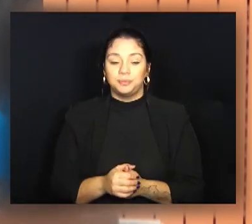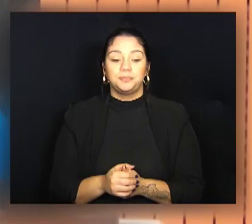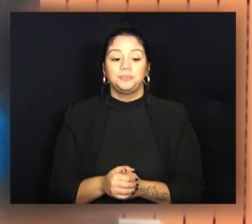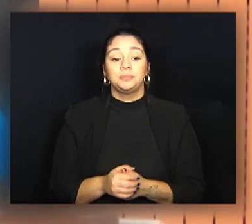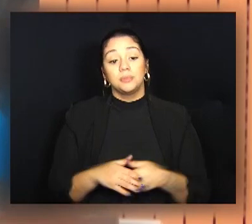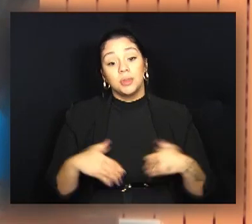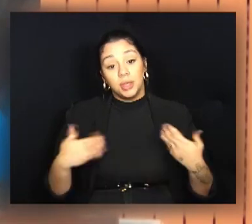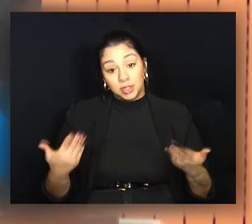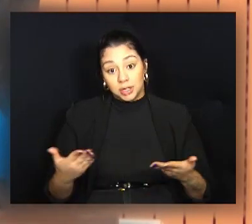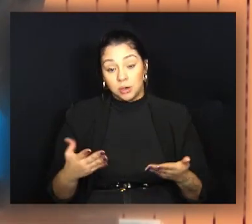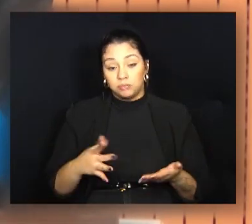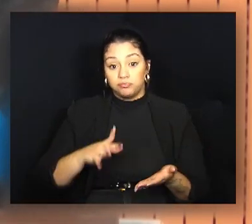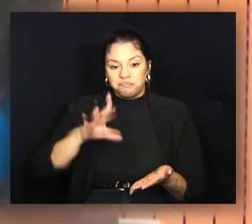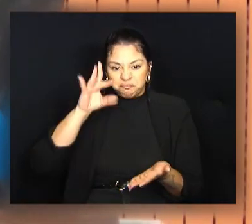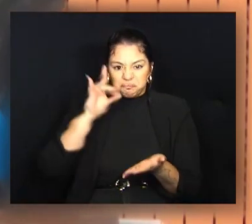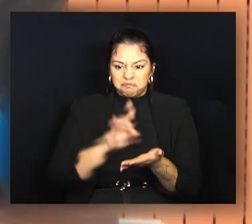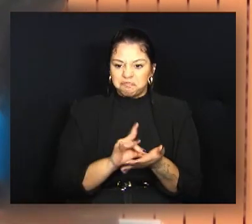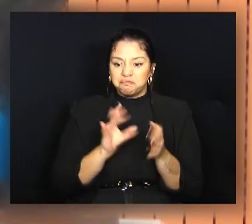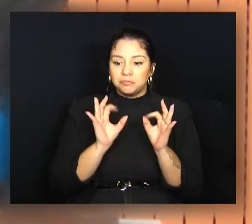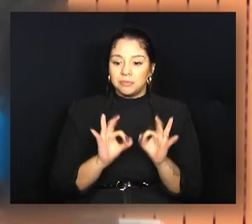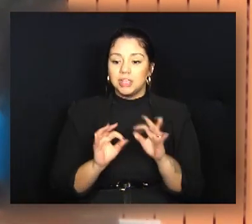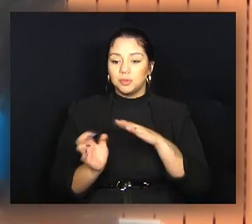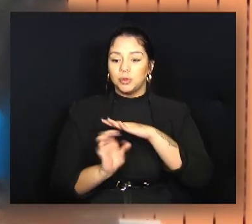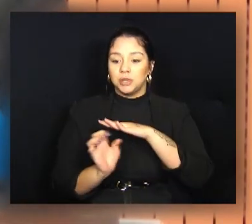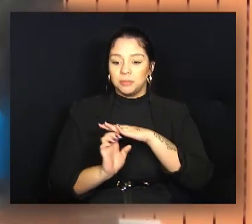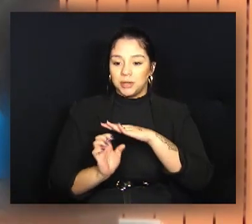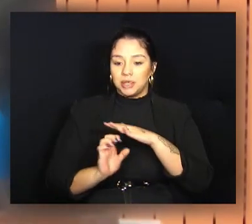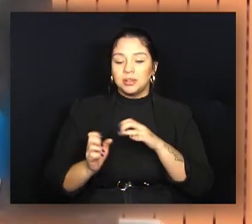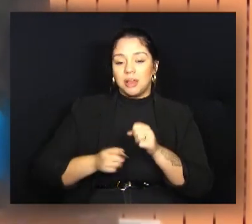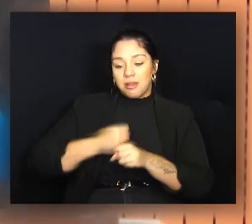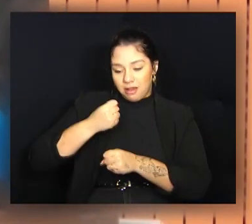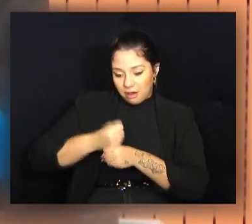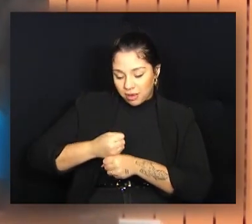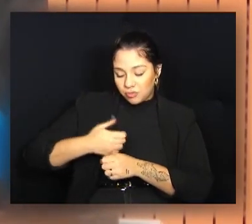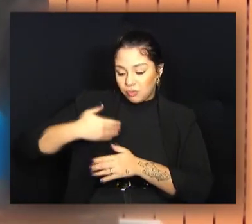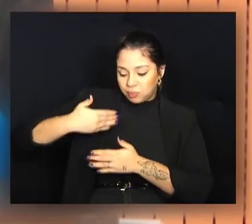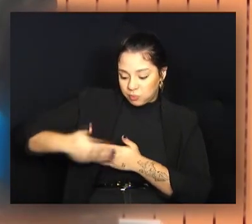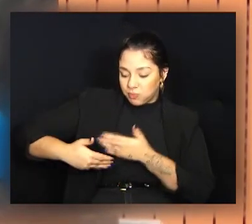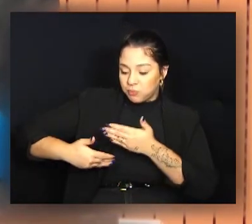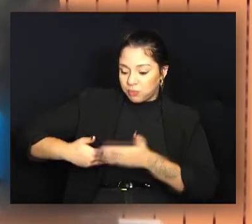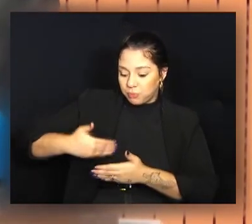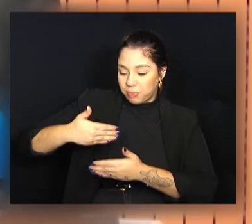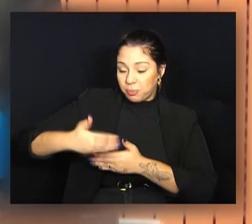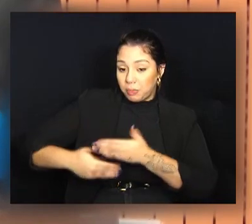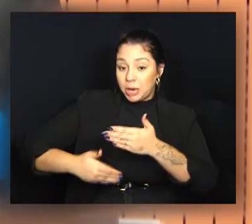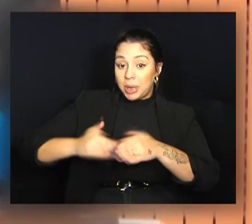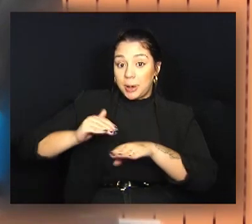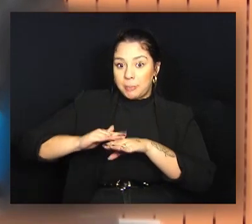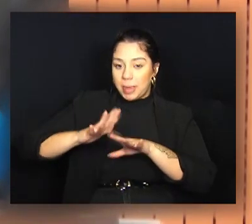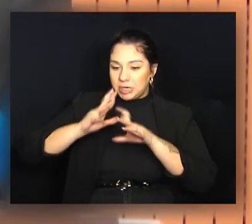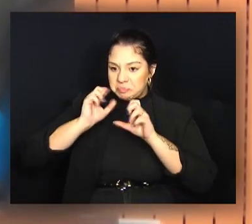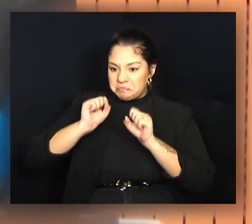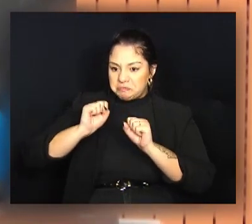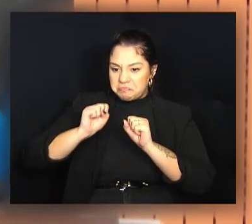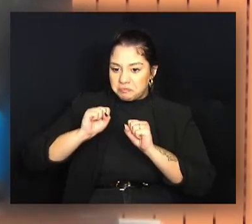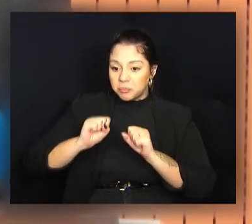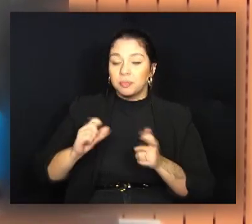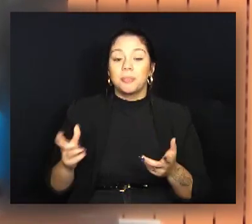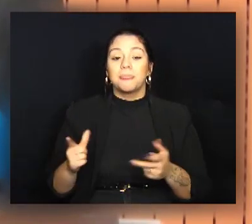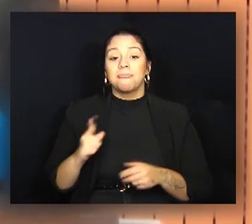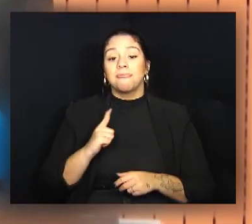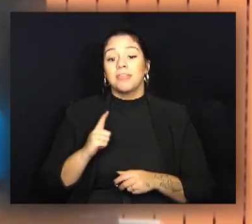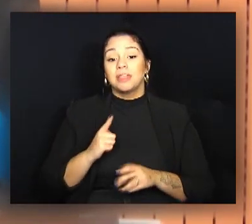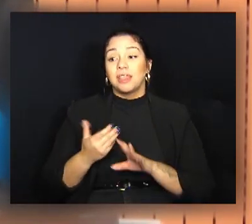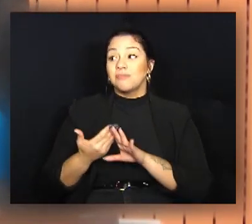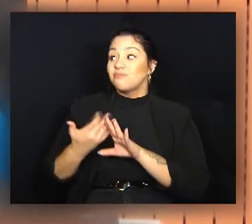a solidez da Embrapa, ela a cada ano que passa ganha ainda mais robustez e fica para